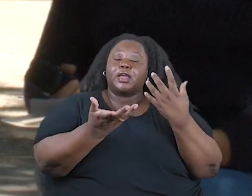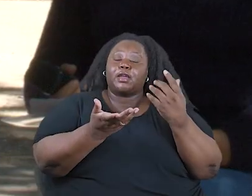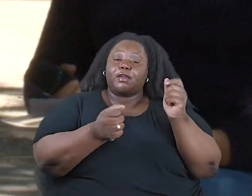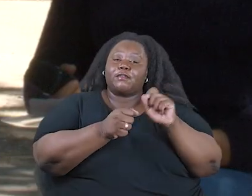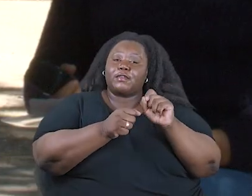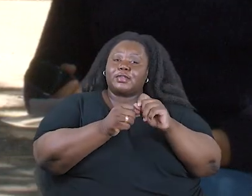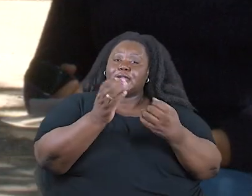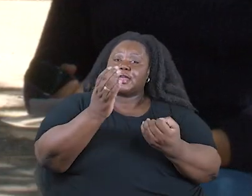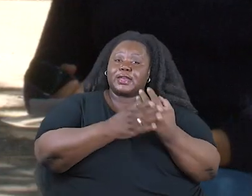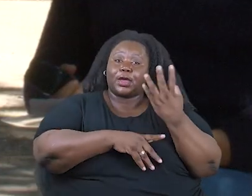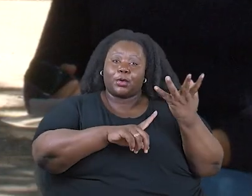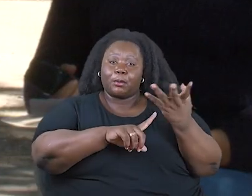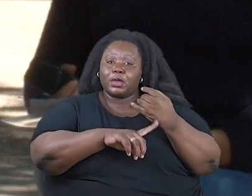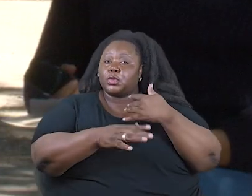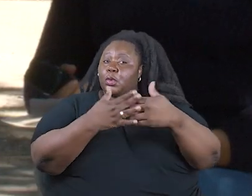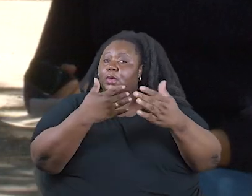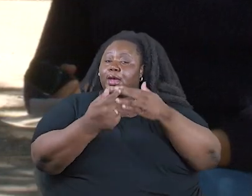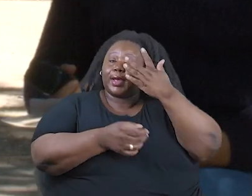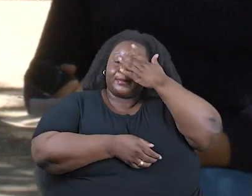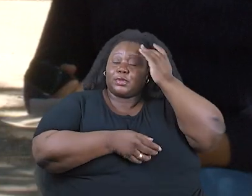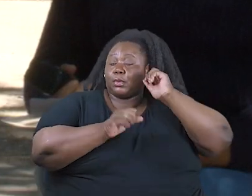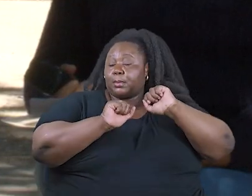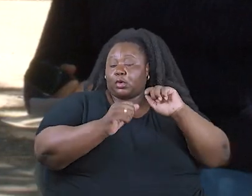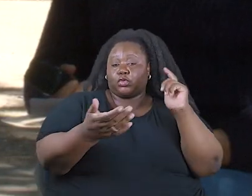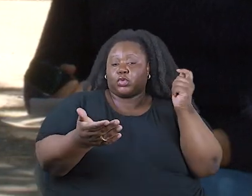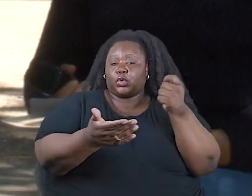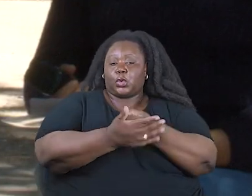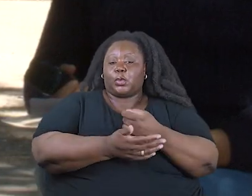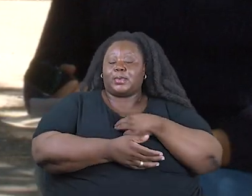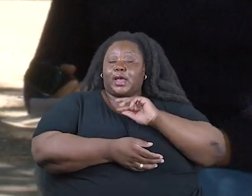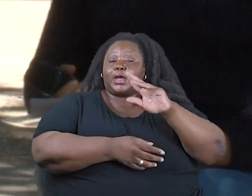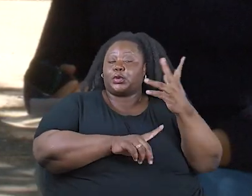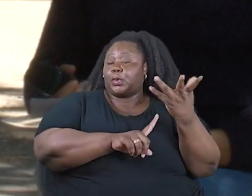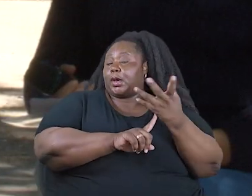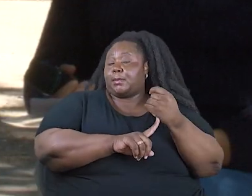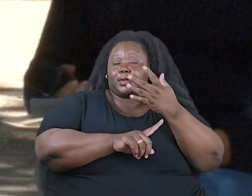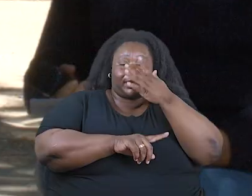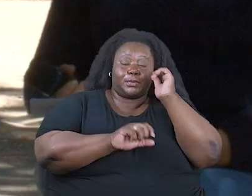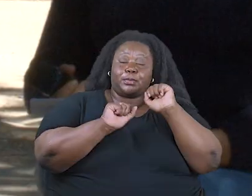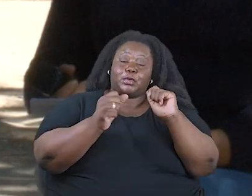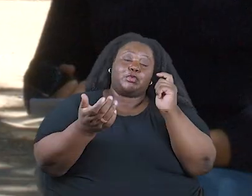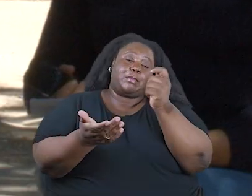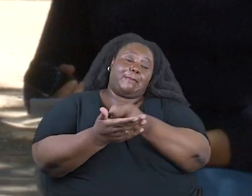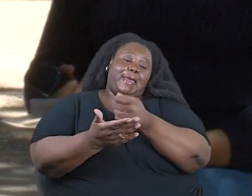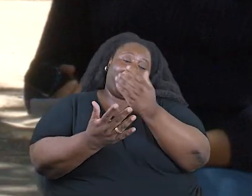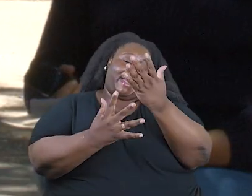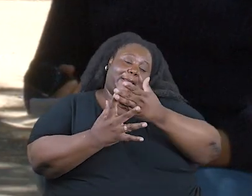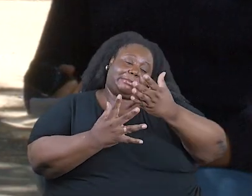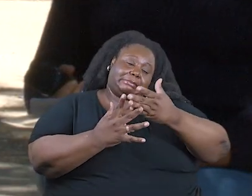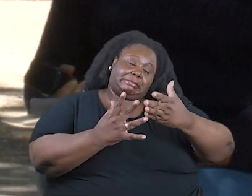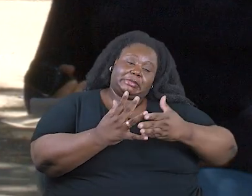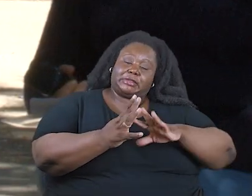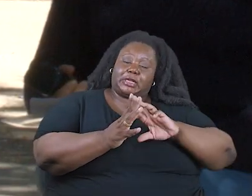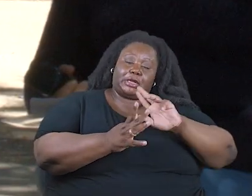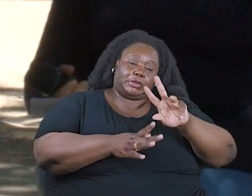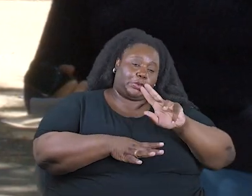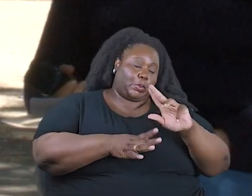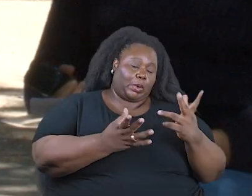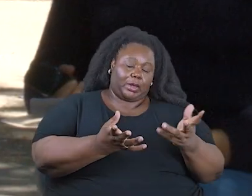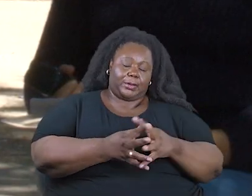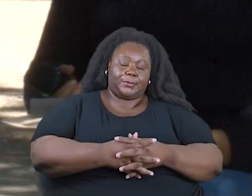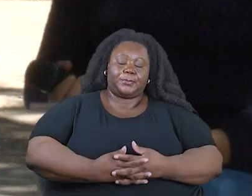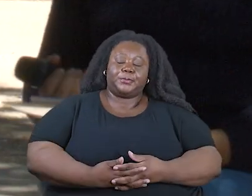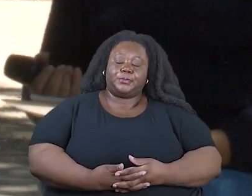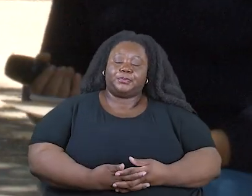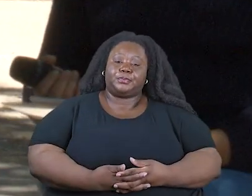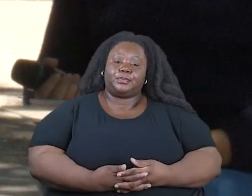tipo de obra de arte que a pessoa tem que juntar as economias e pagar parcelado em prestações assim a perder de vista. Mas